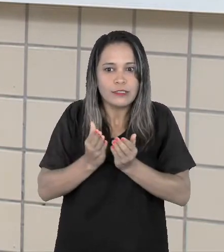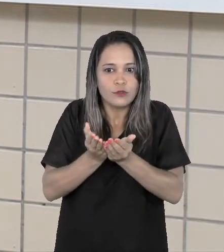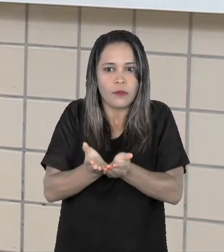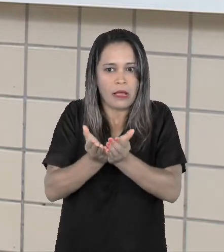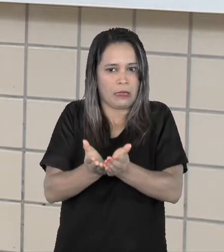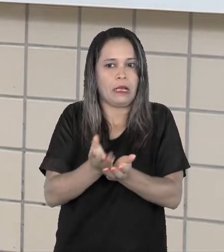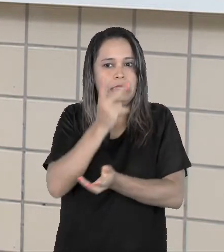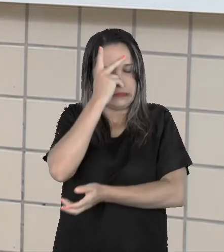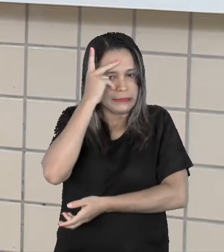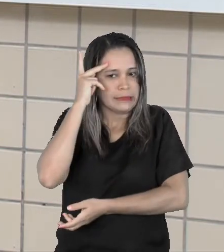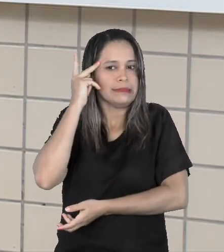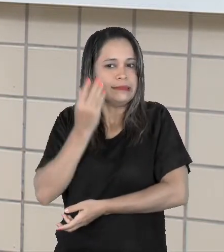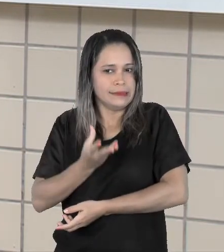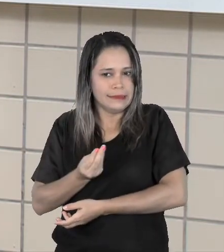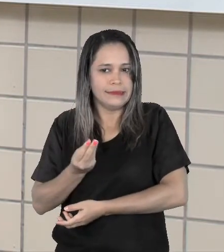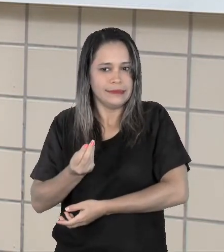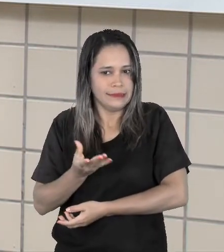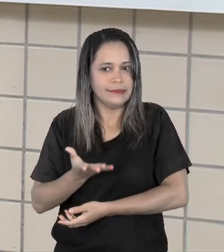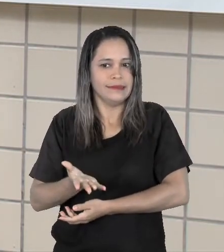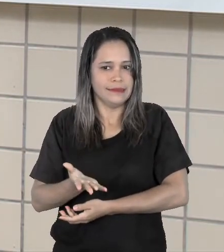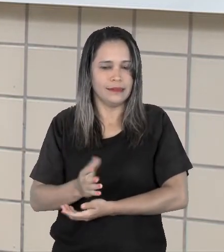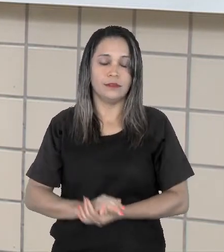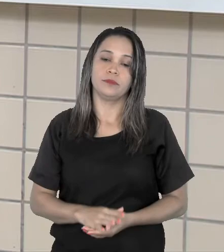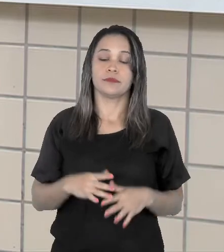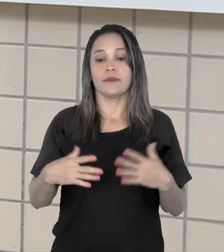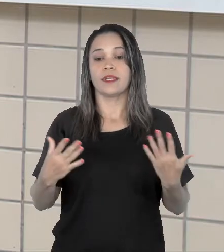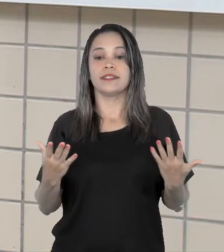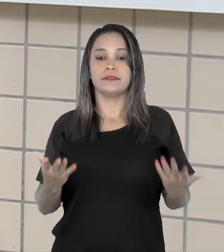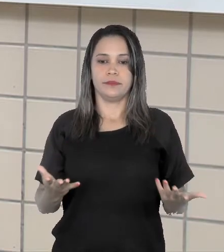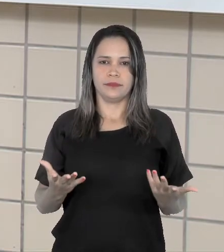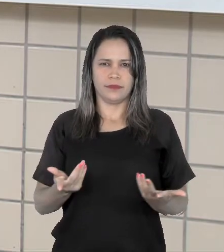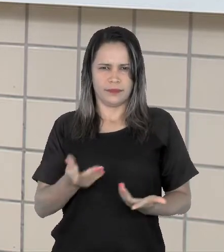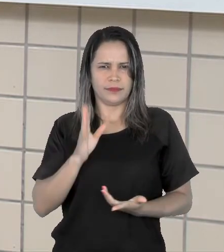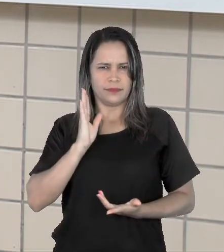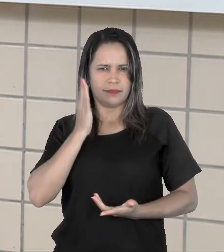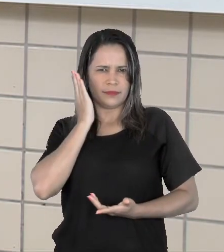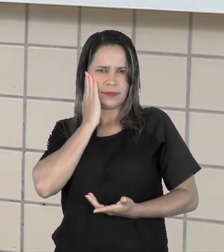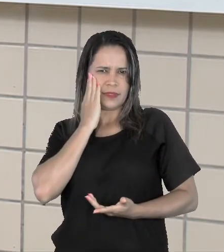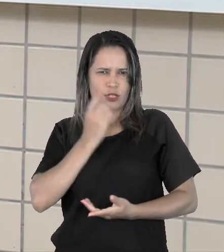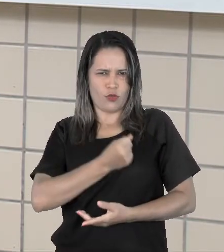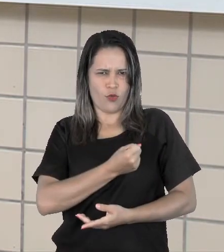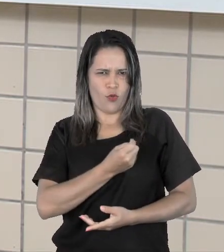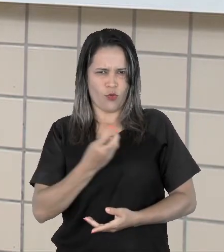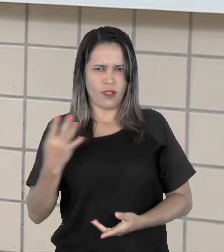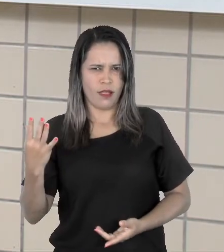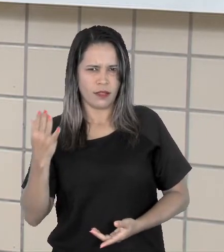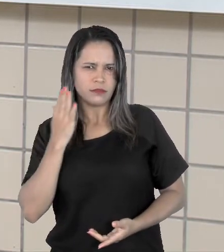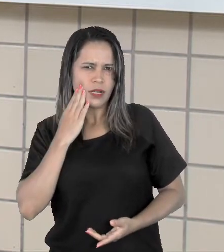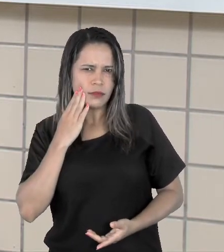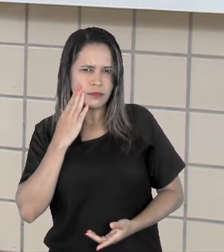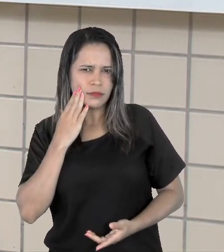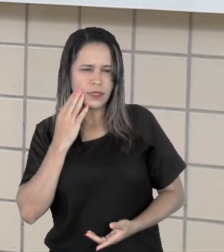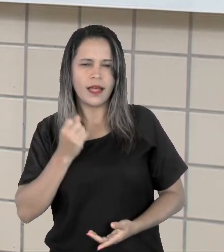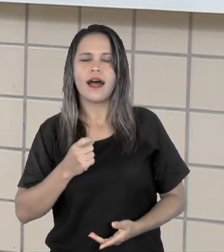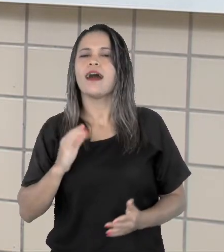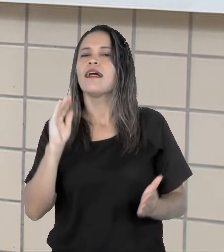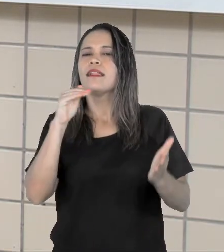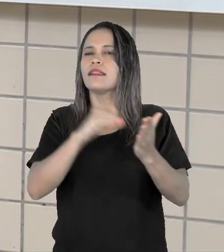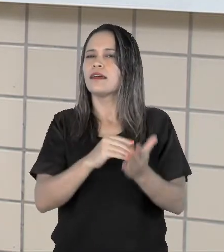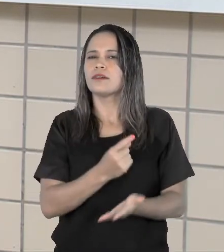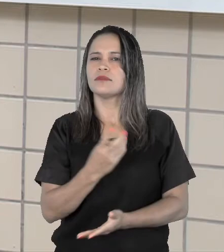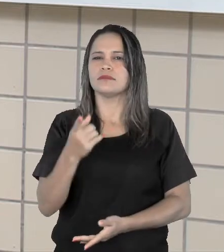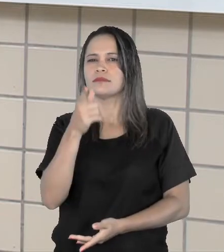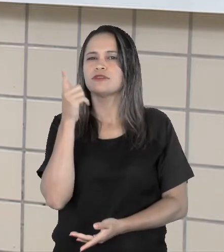gente, vocês não acham? E aí, você já sabe contar? Até quanto você